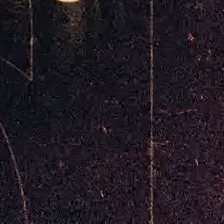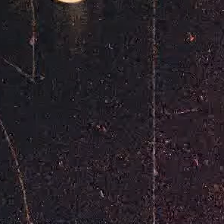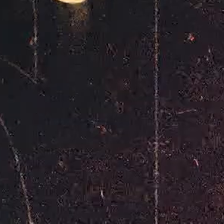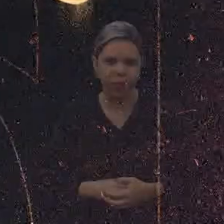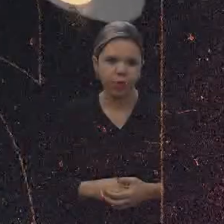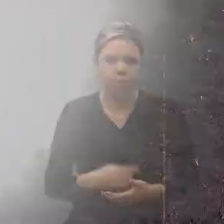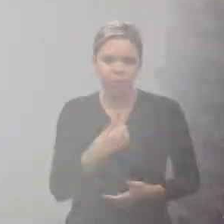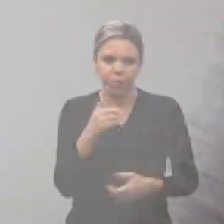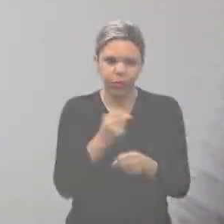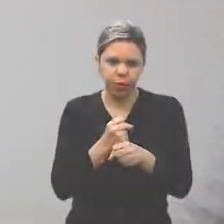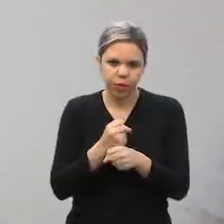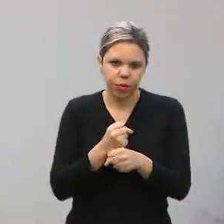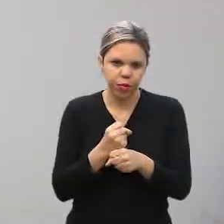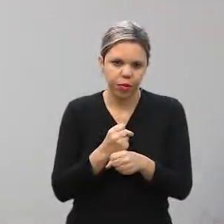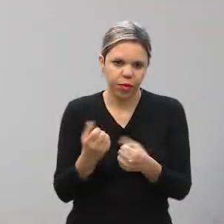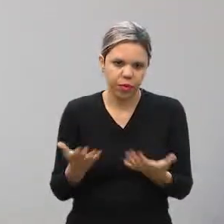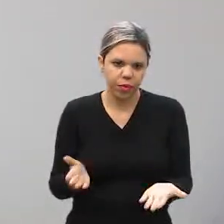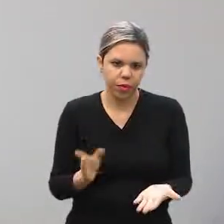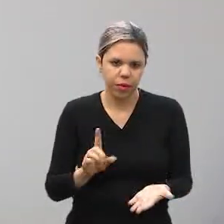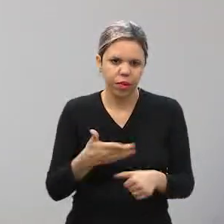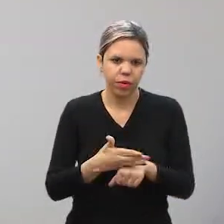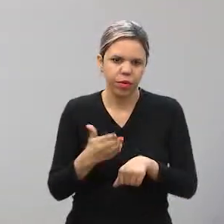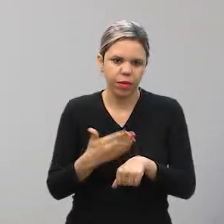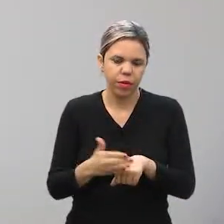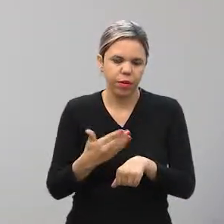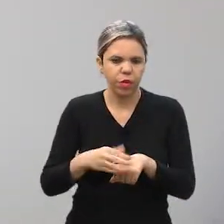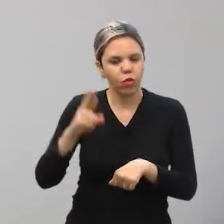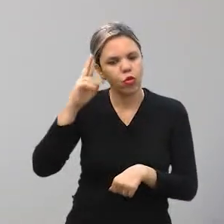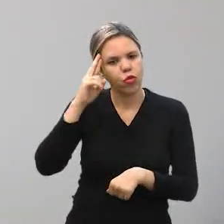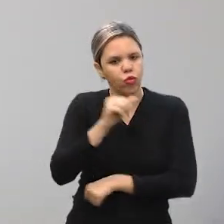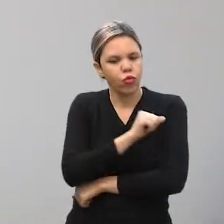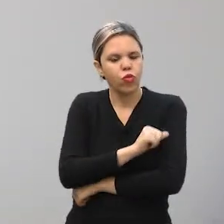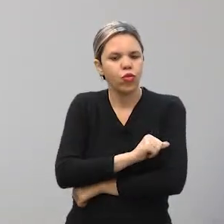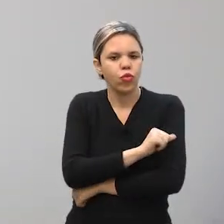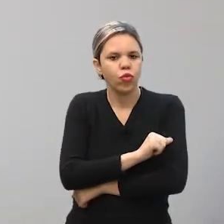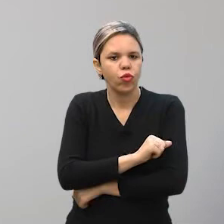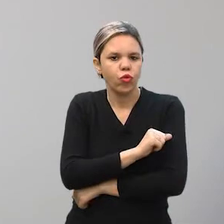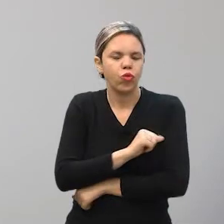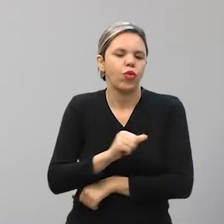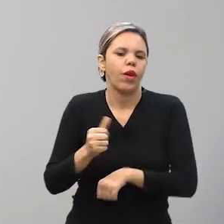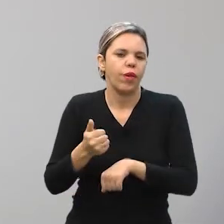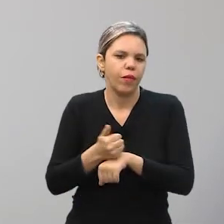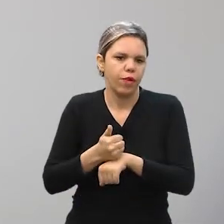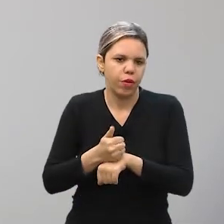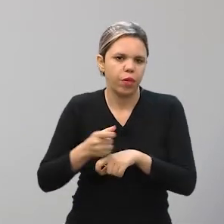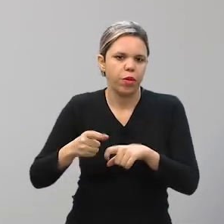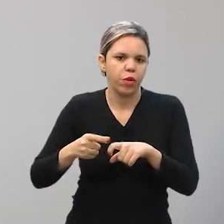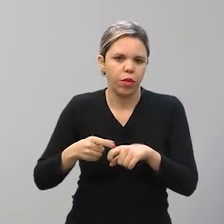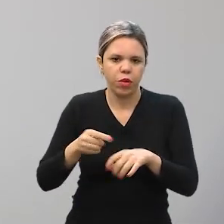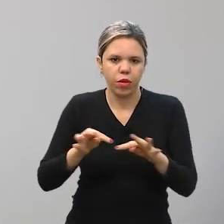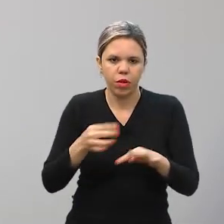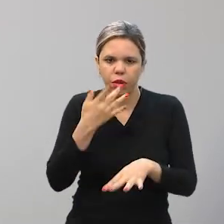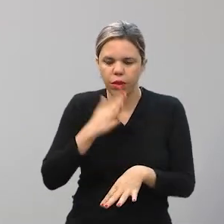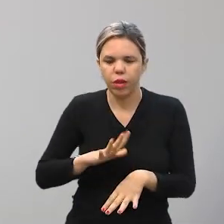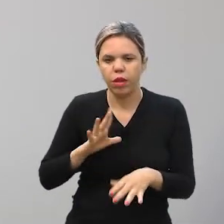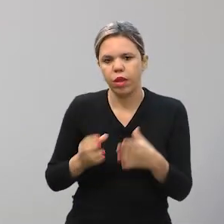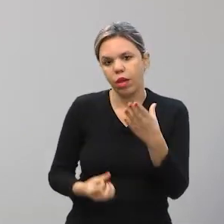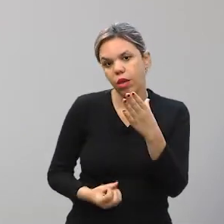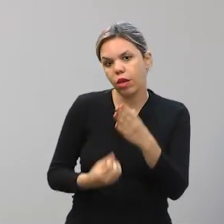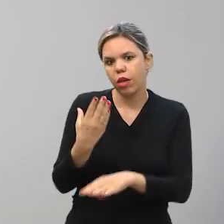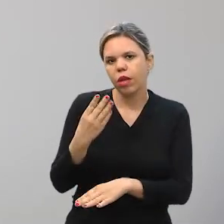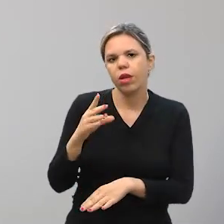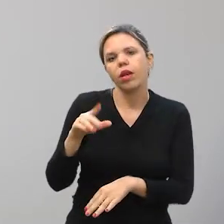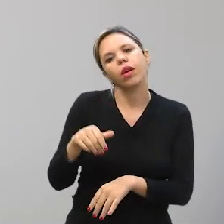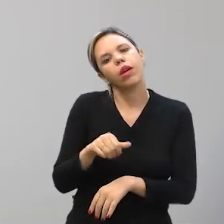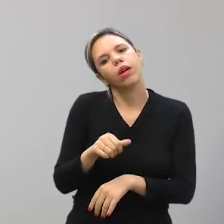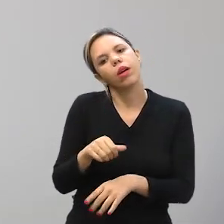Já há 10 anos de prática como chefe da enfermaria de pediatria. Surge um caso lá